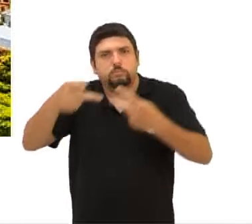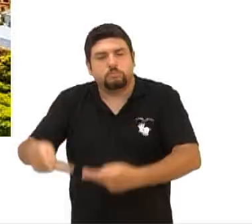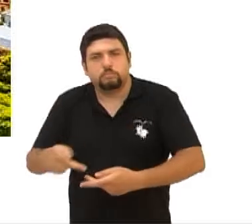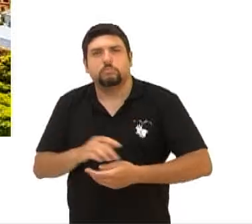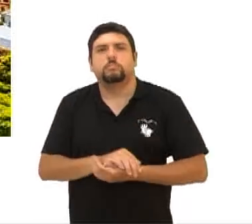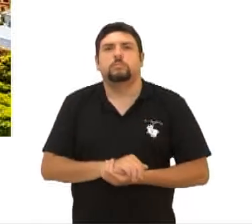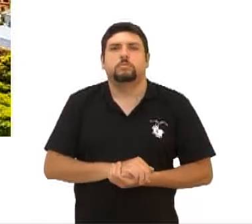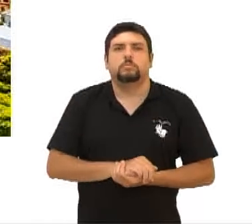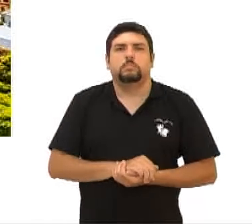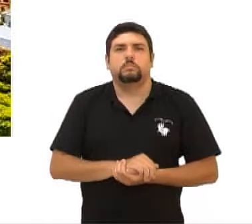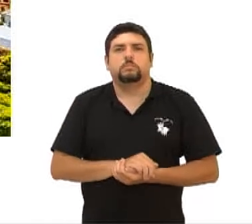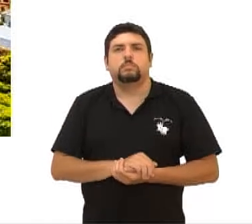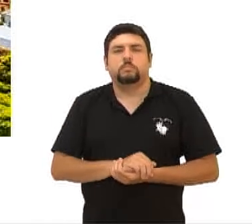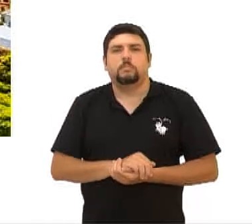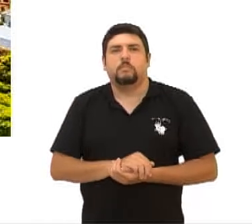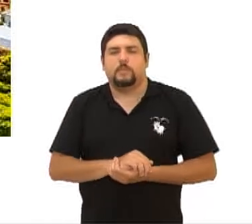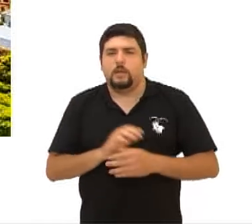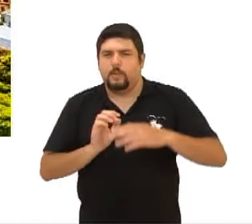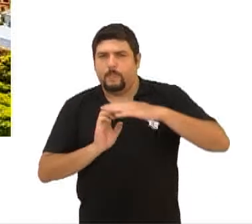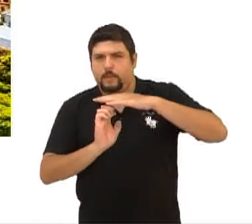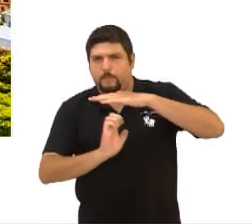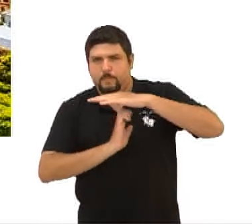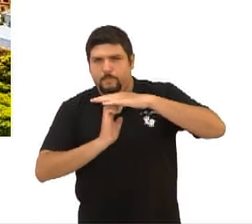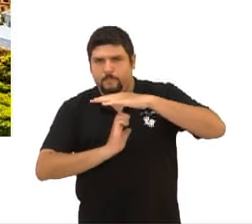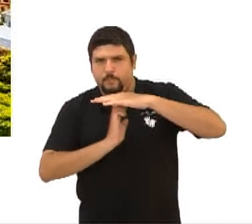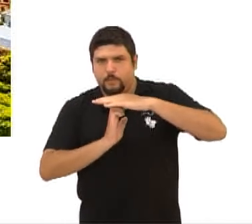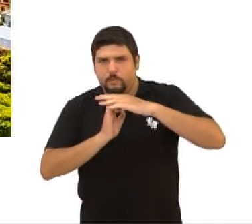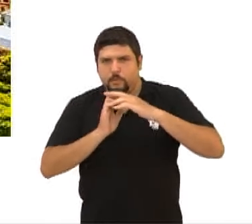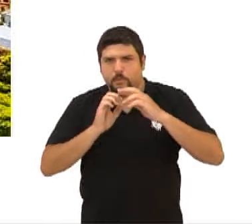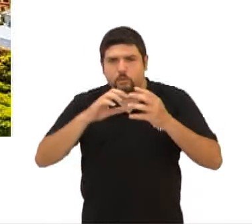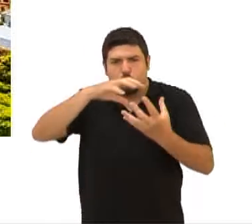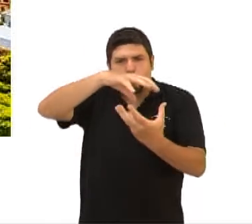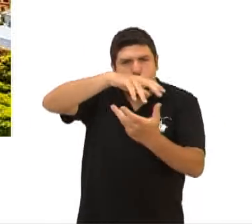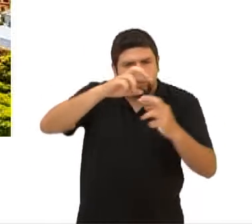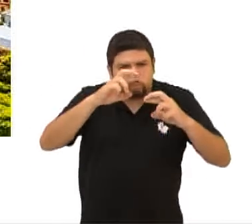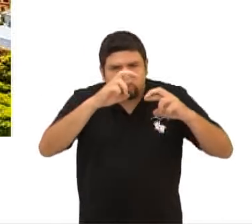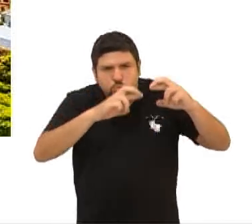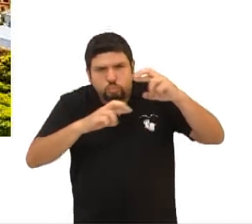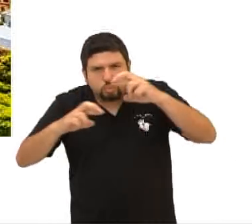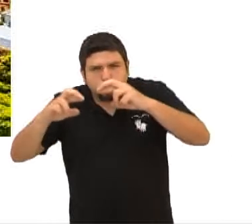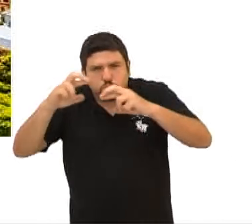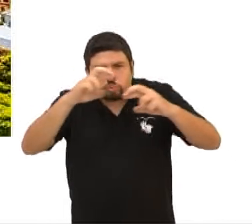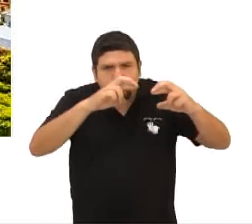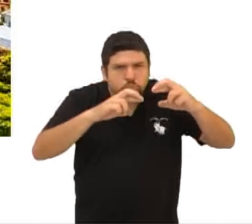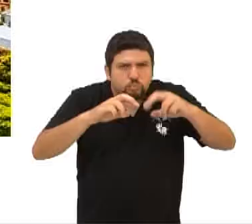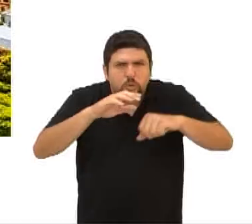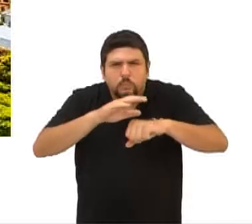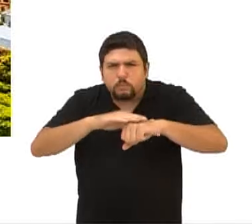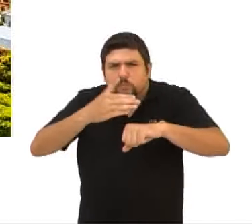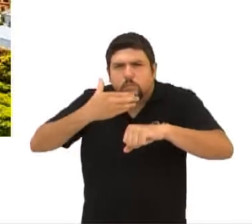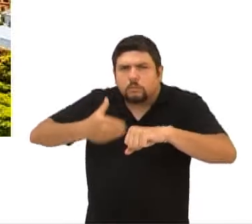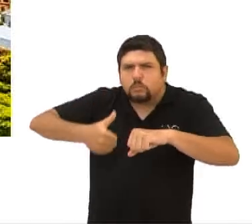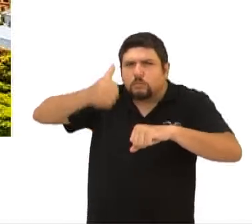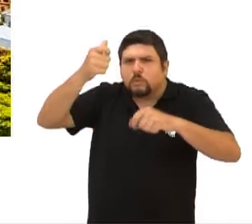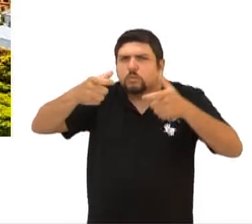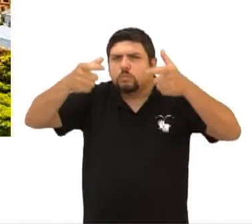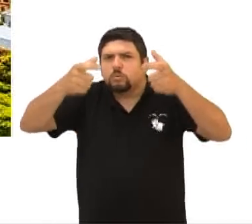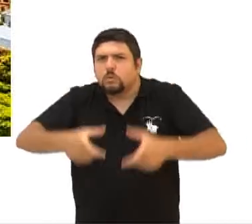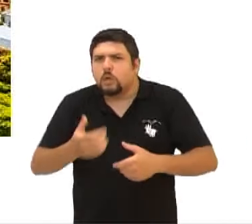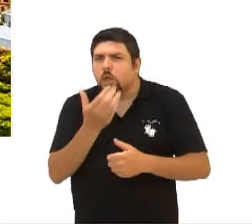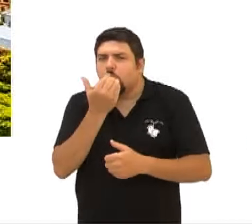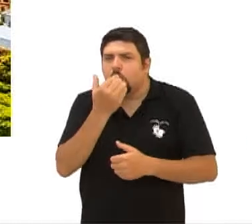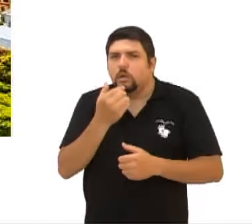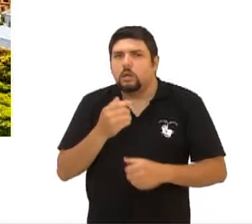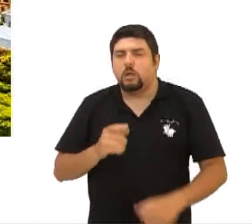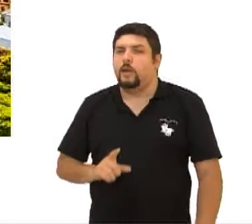empresa de análise gastronômica aí, que elege os melhores lugares para se comer, para se alimentar. Em 2015, Cape Town foi